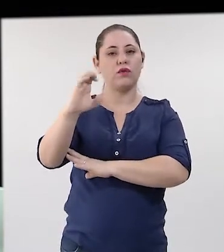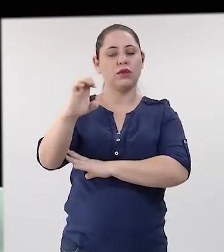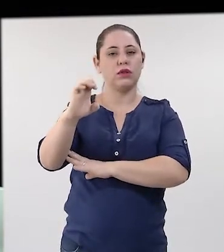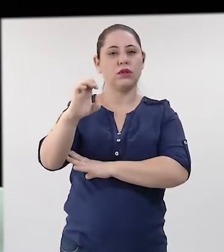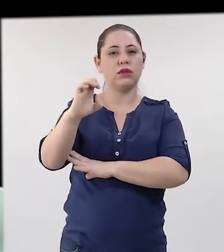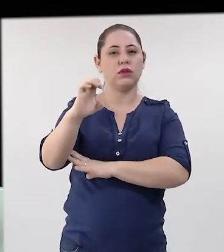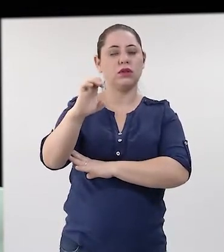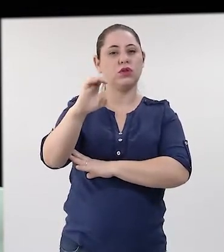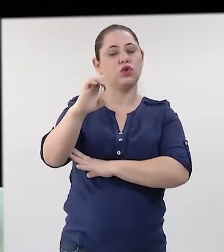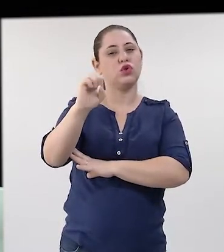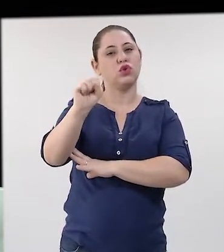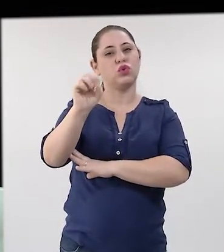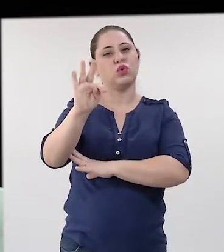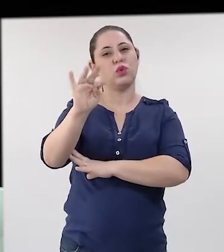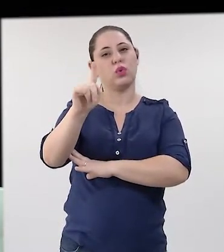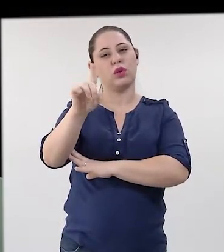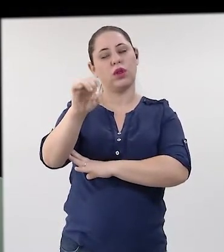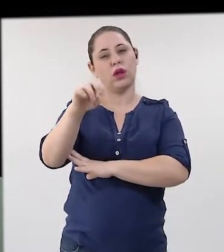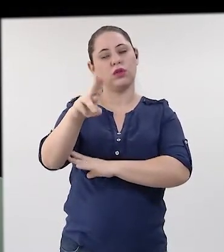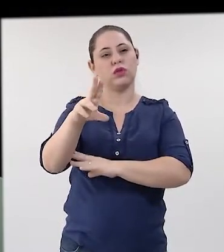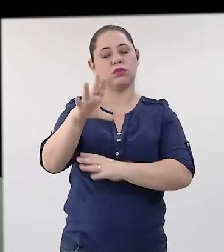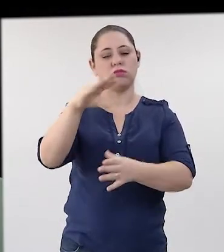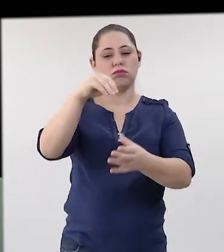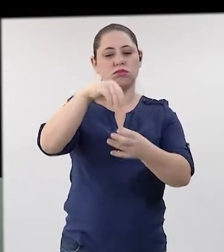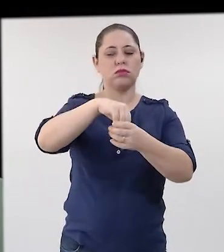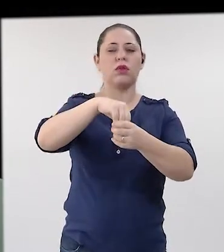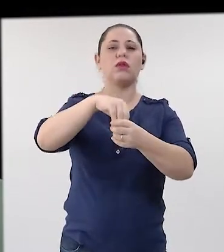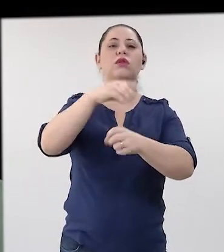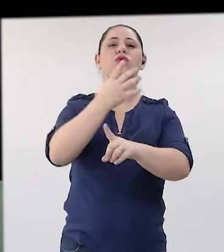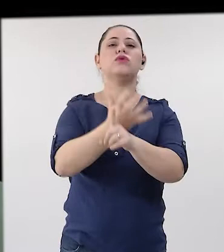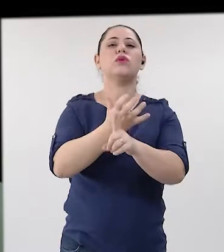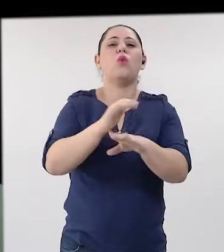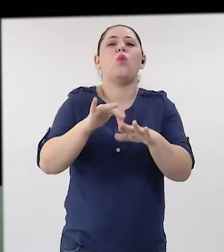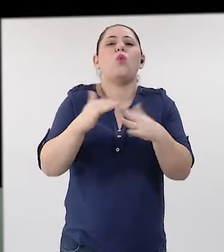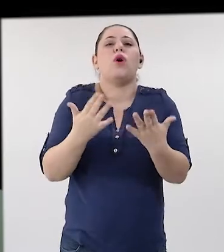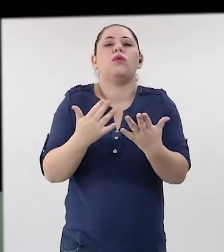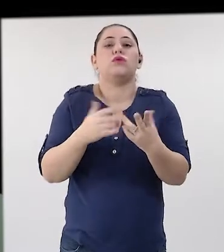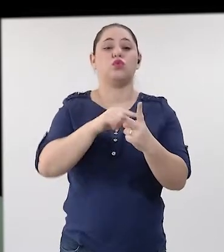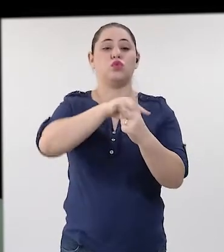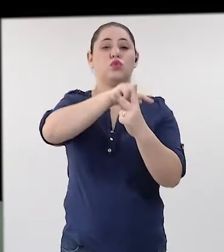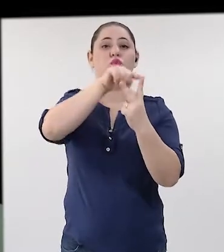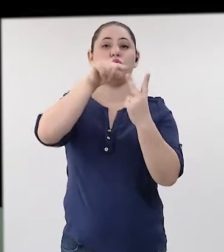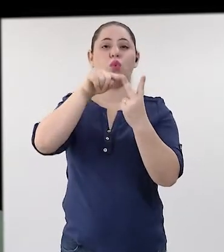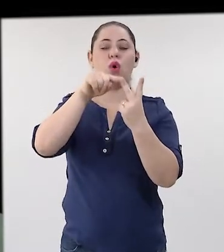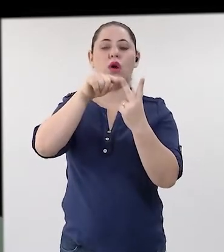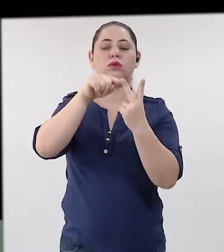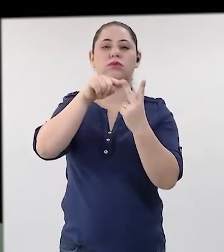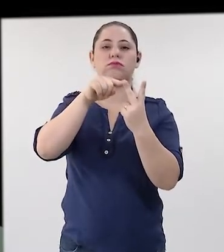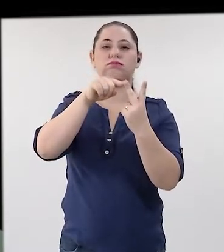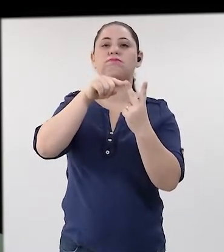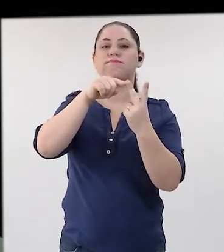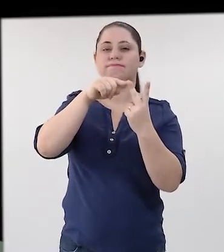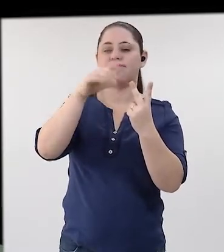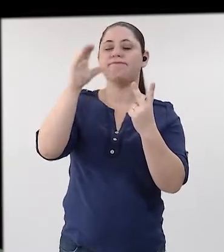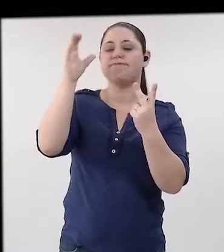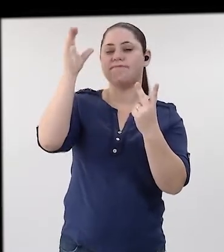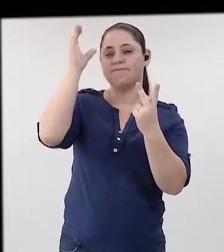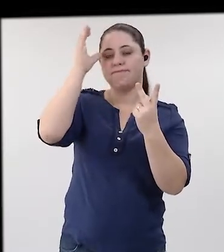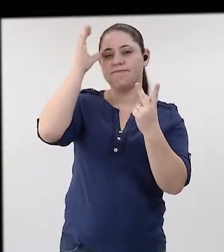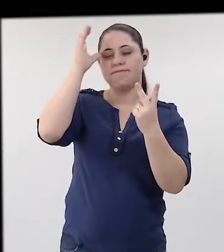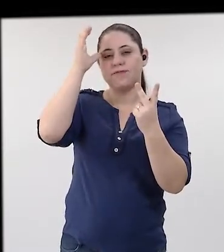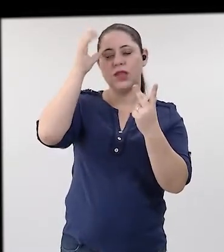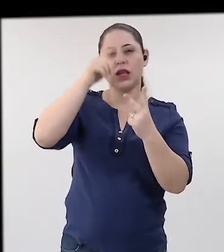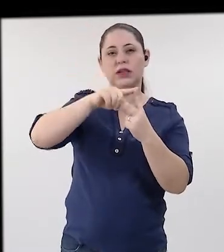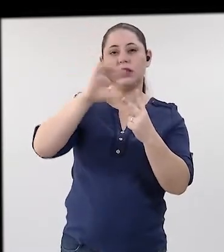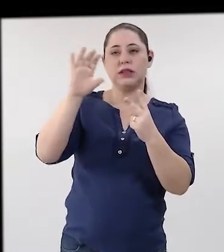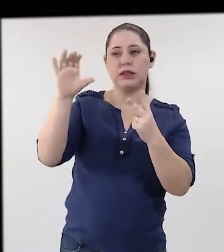Students. Quais disciplinas estão dentro dele? Dentro do jogo, a gente resolveu abordar duas grandes áreas do conhecimento,